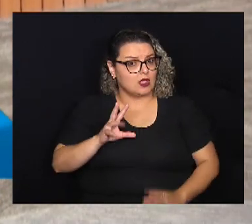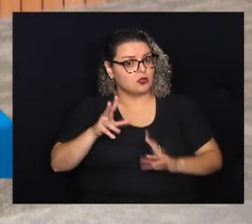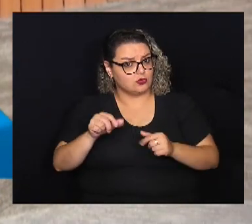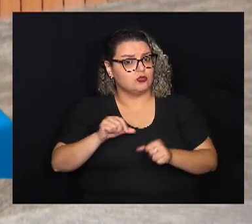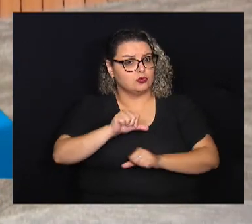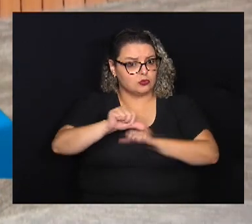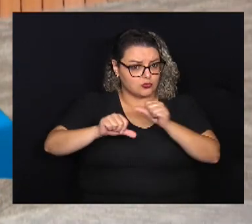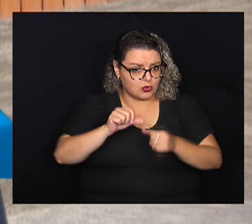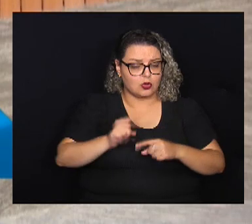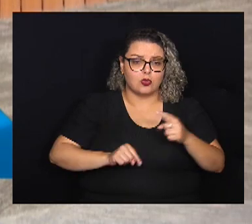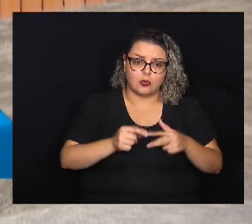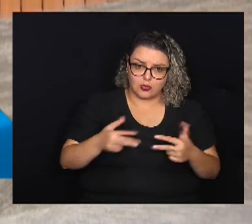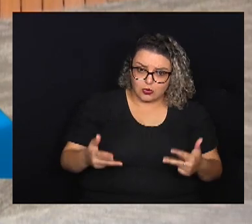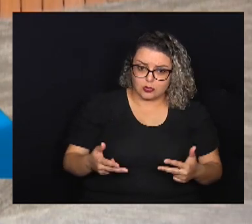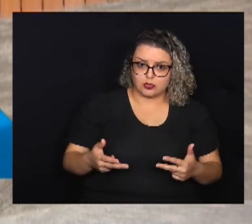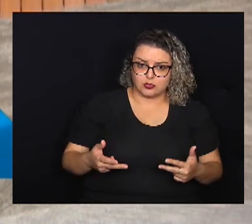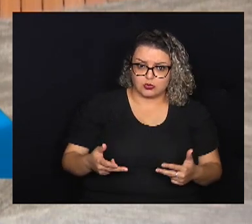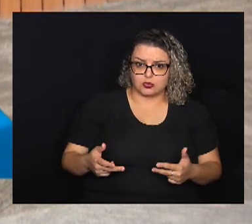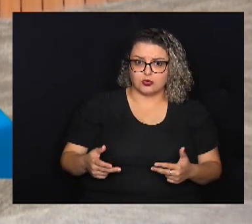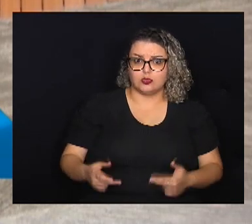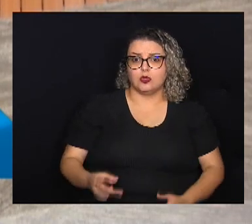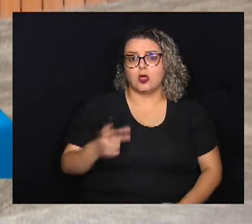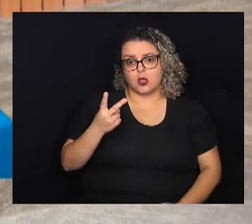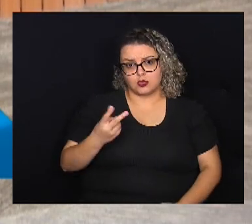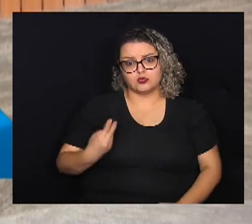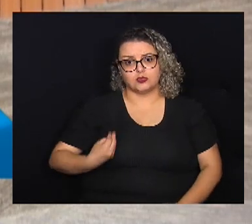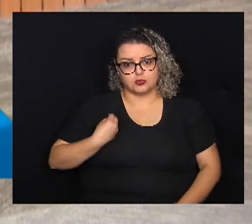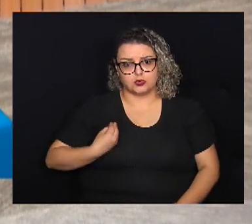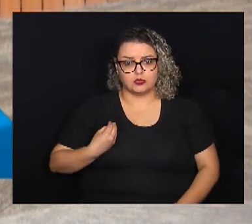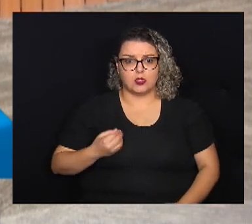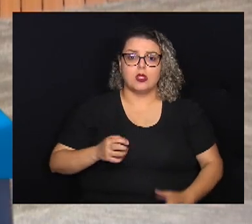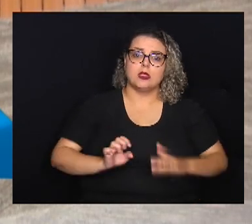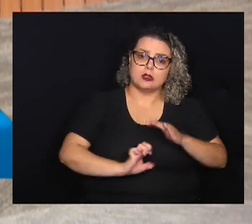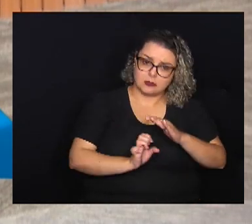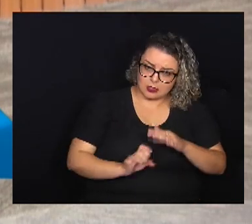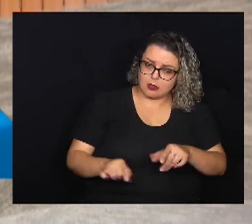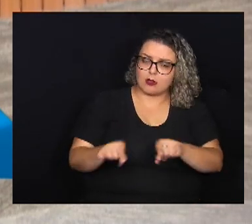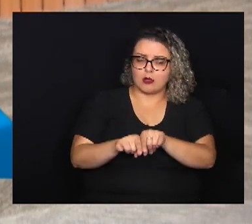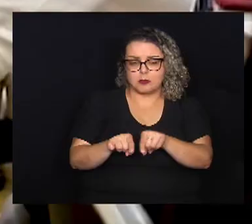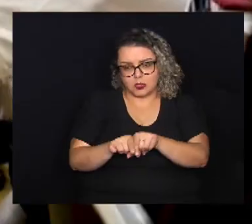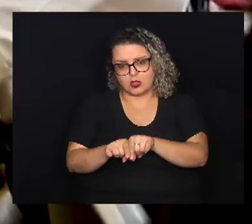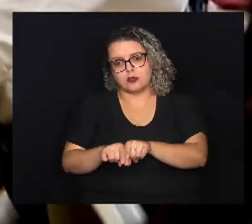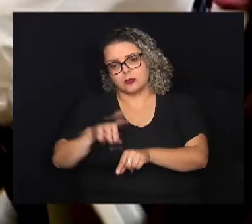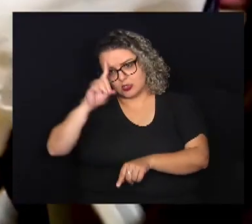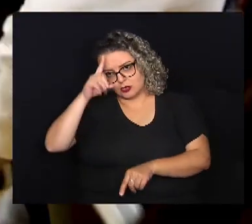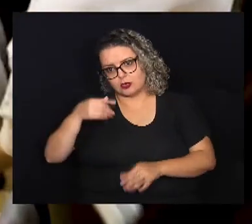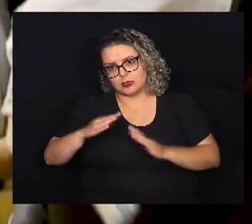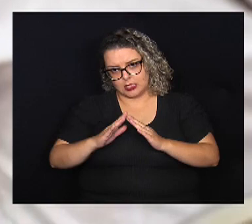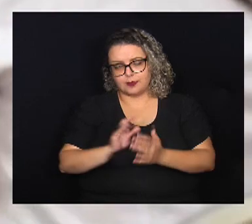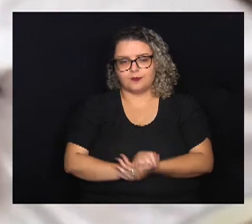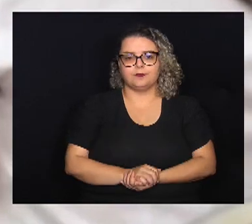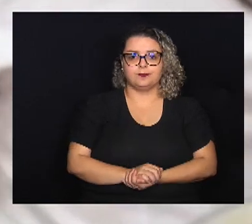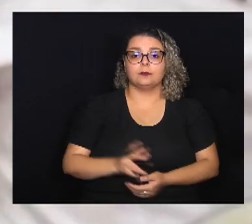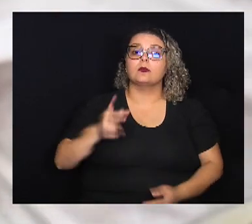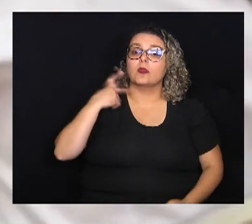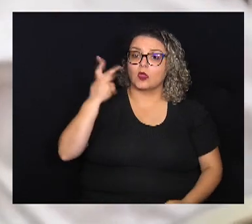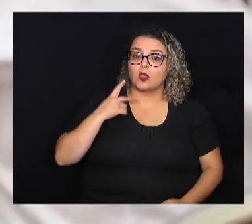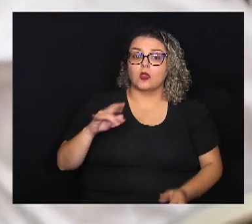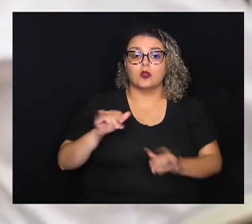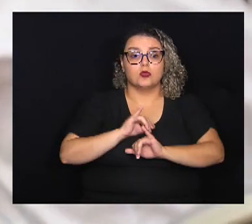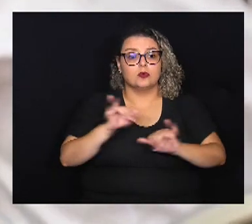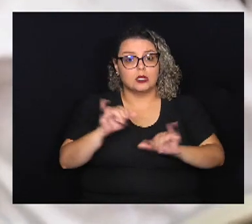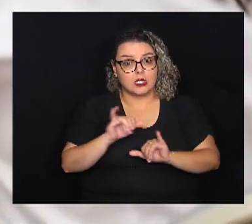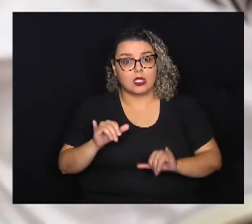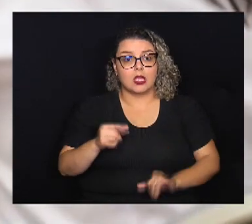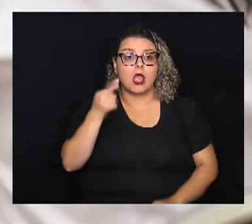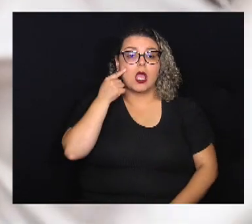troca do equipamento com as duas pessoas presentes tanto da concessionária como o proprietário o parlamentar destaca que a